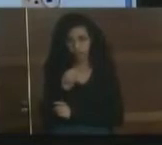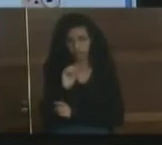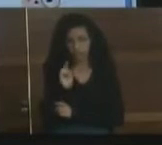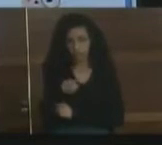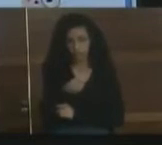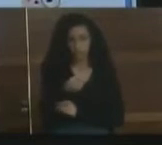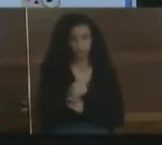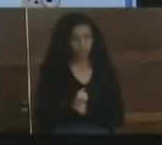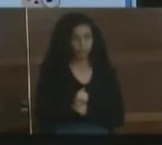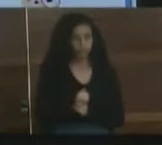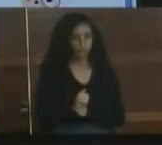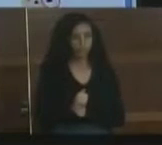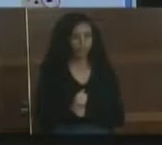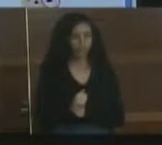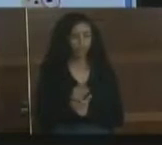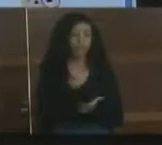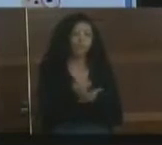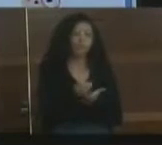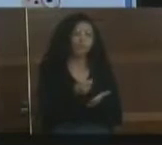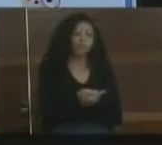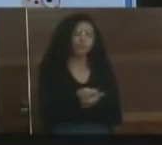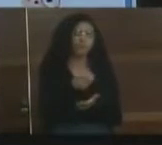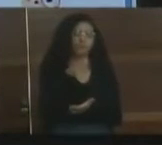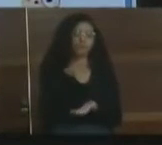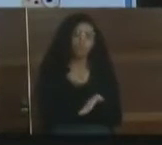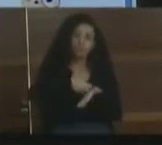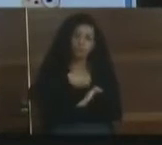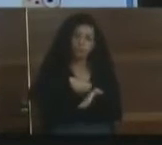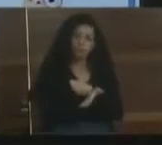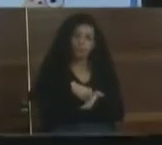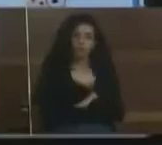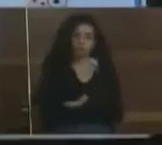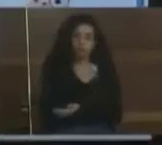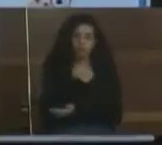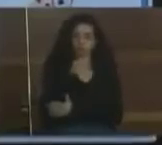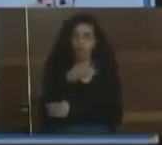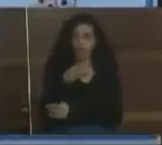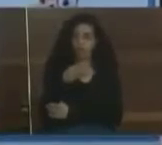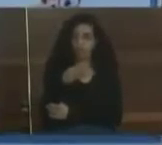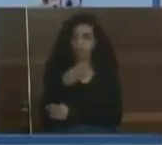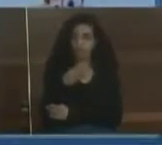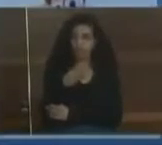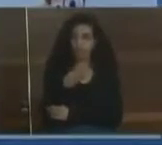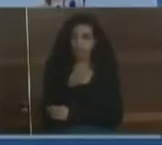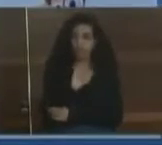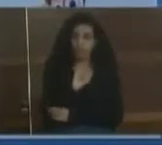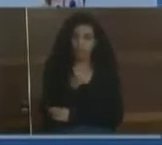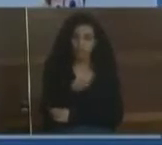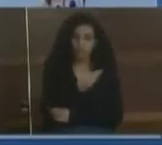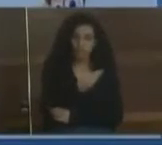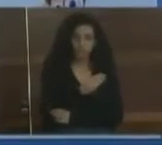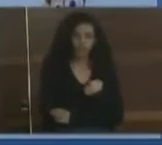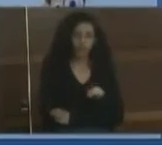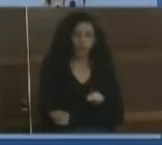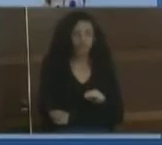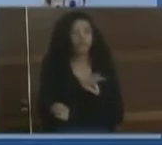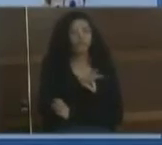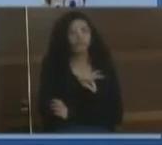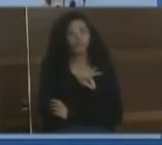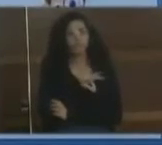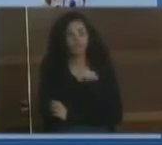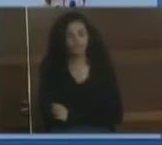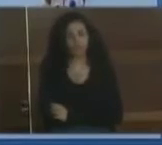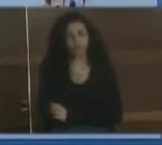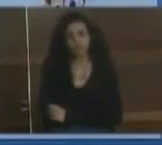mil multas e juros 14 milhões 372 mil taxa de poder de polícia